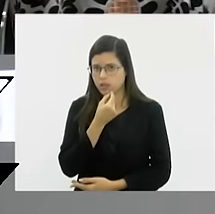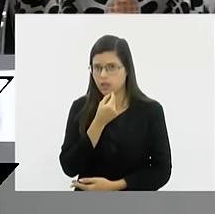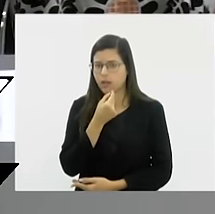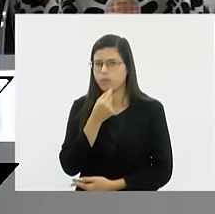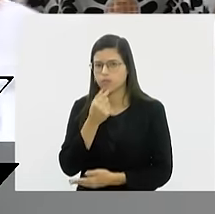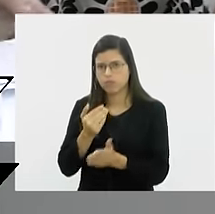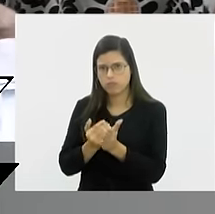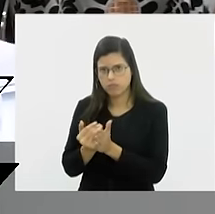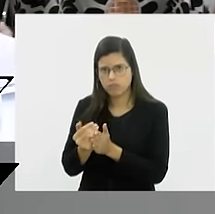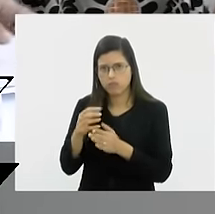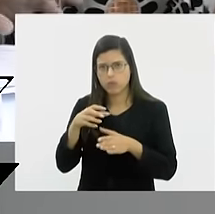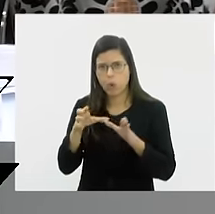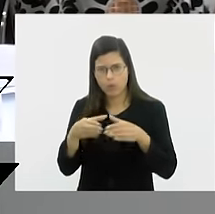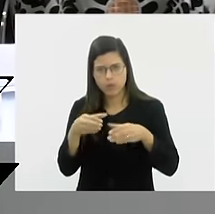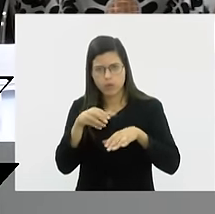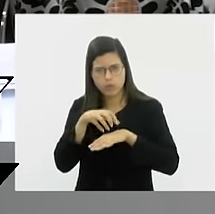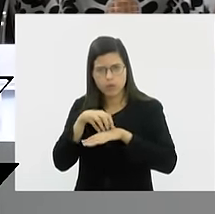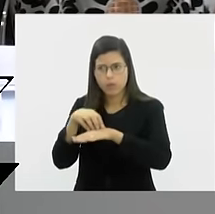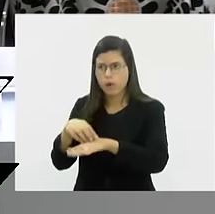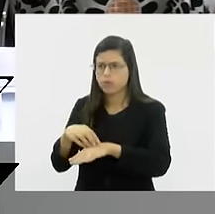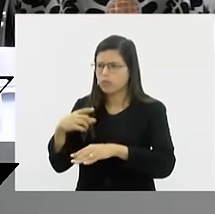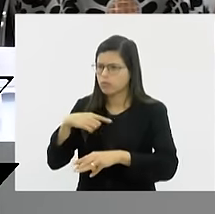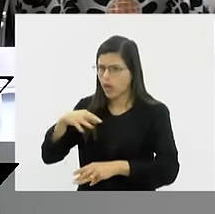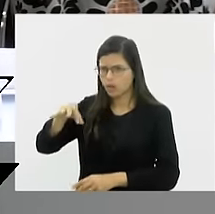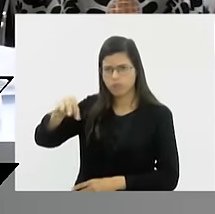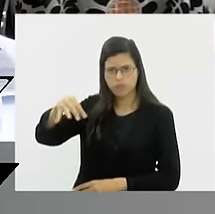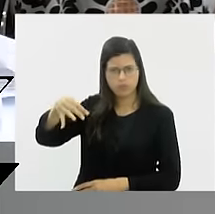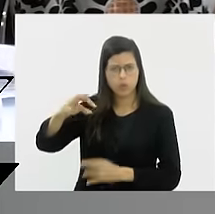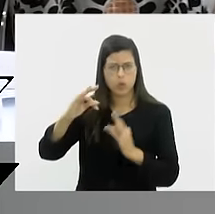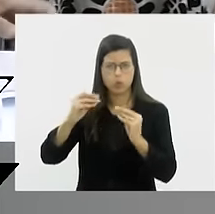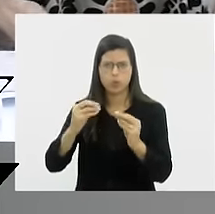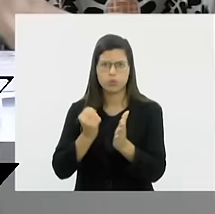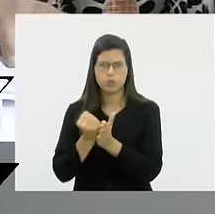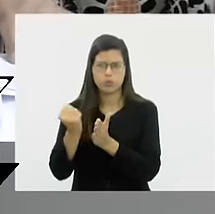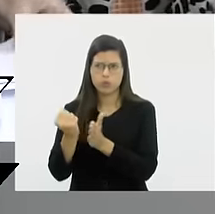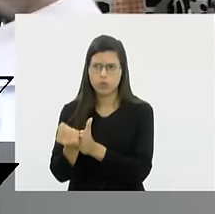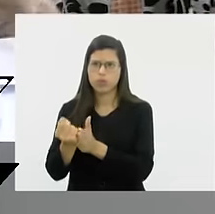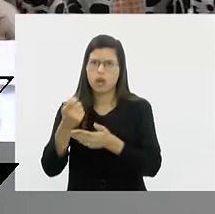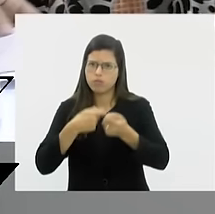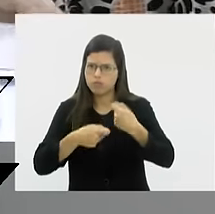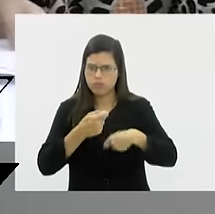Transporte, segue aqui todos os contratos administrativos do Deto.